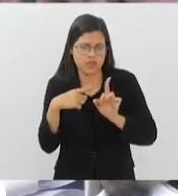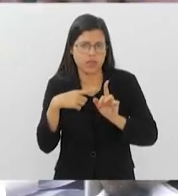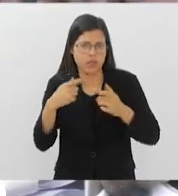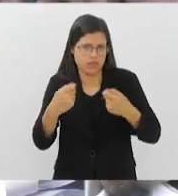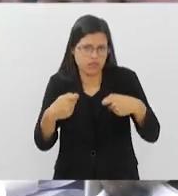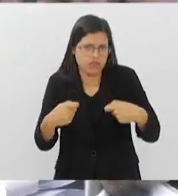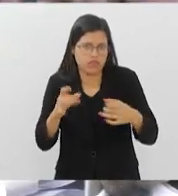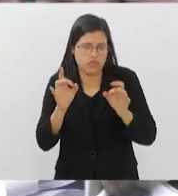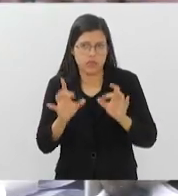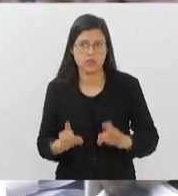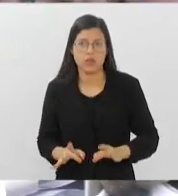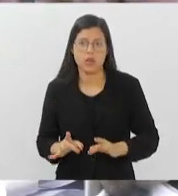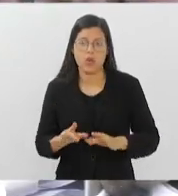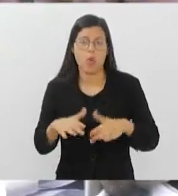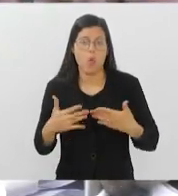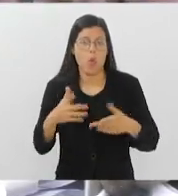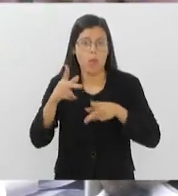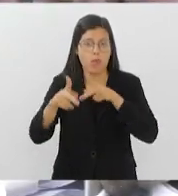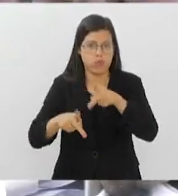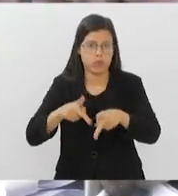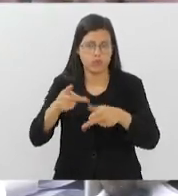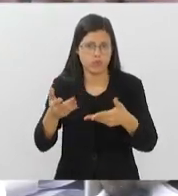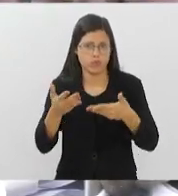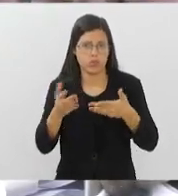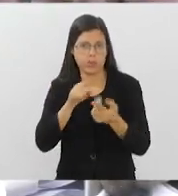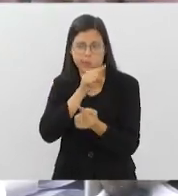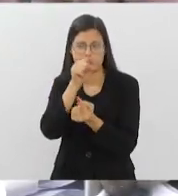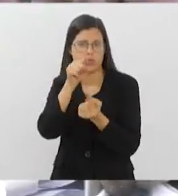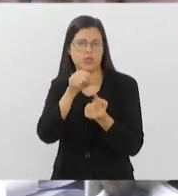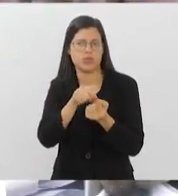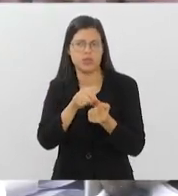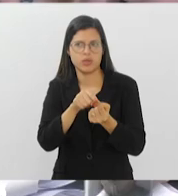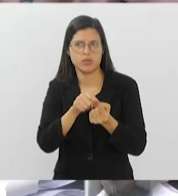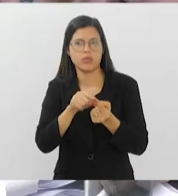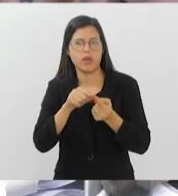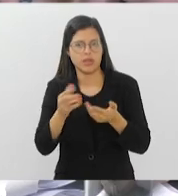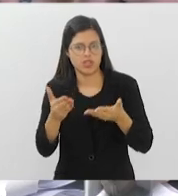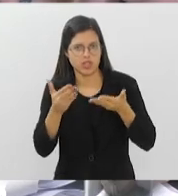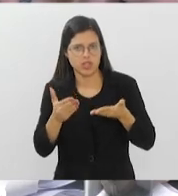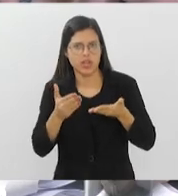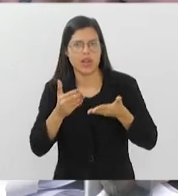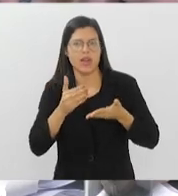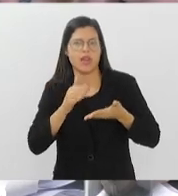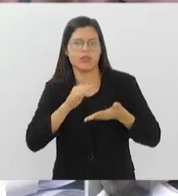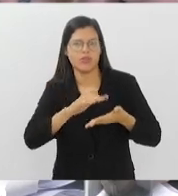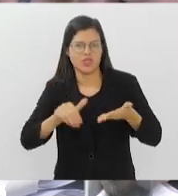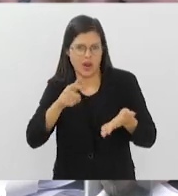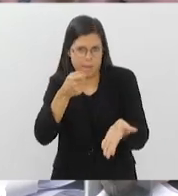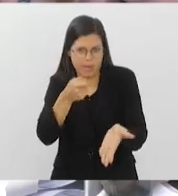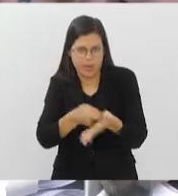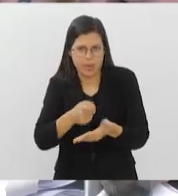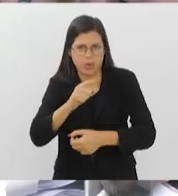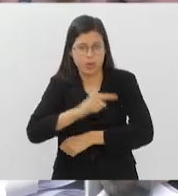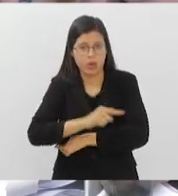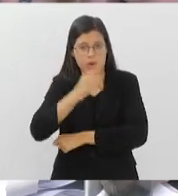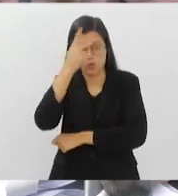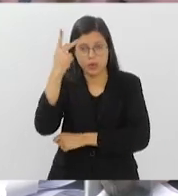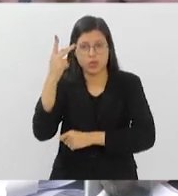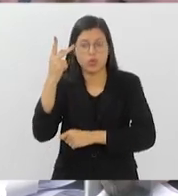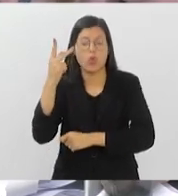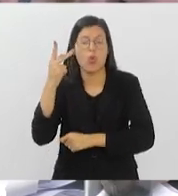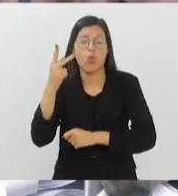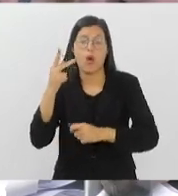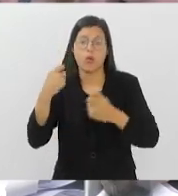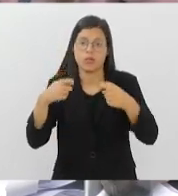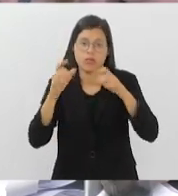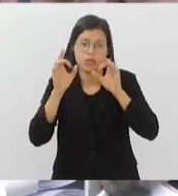quer atingir. Então, se a gente quer, de fato, dar isenção para pessoas com necessidades especiais, não necessariamente são pessoas